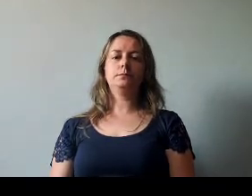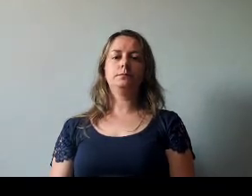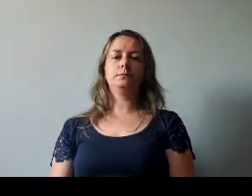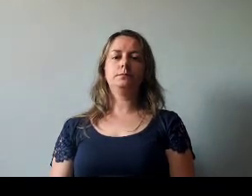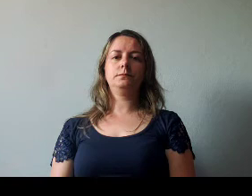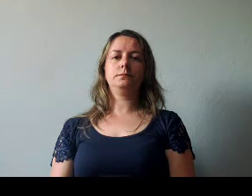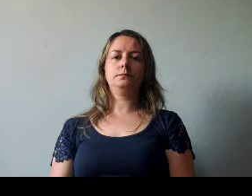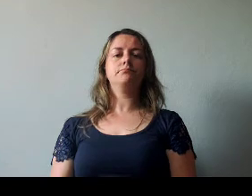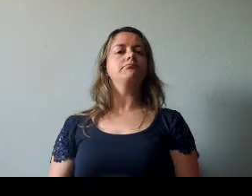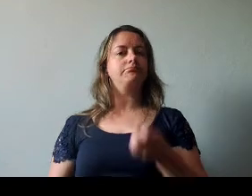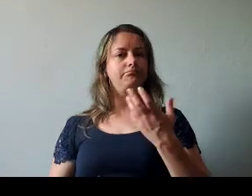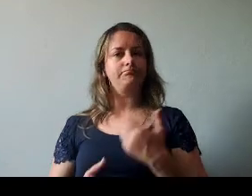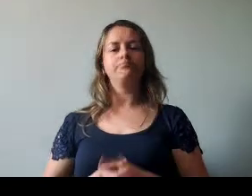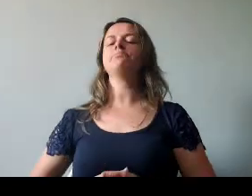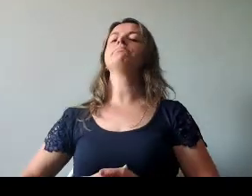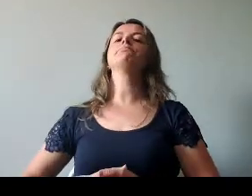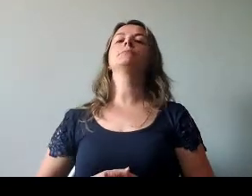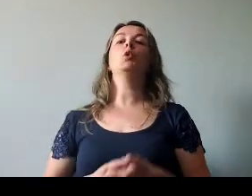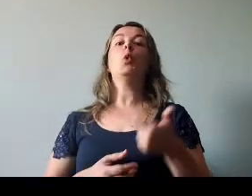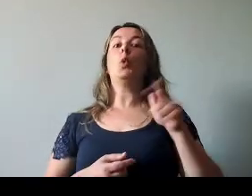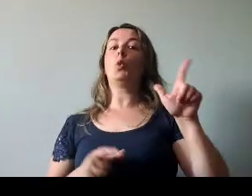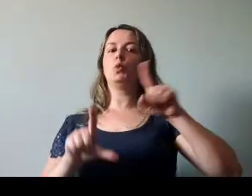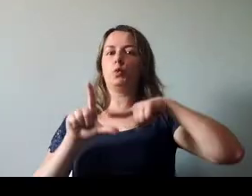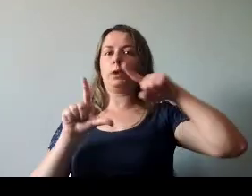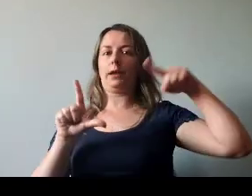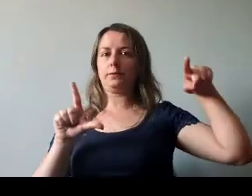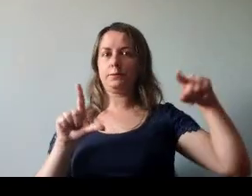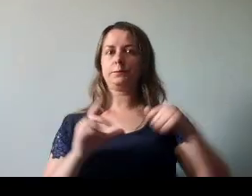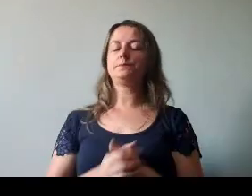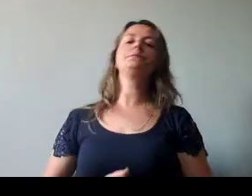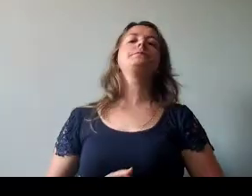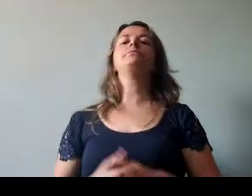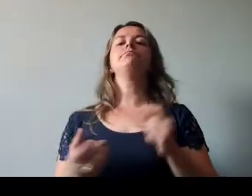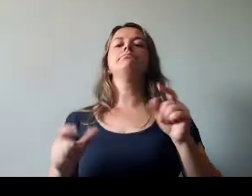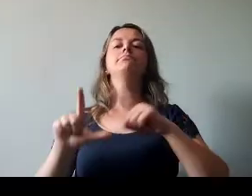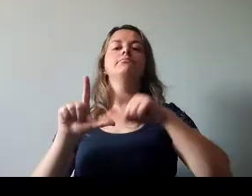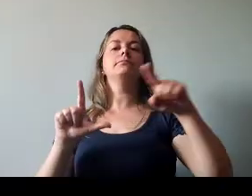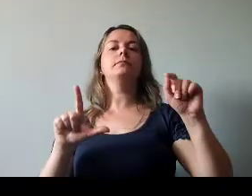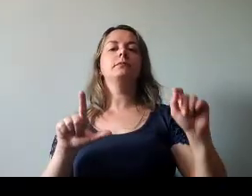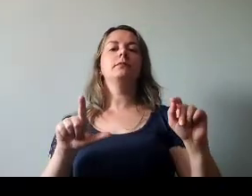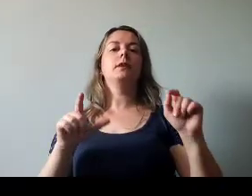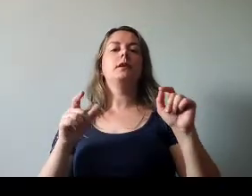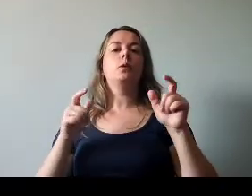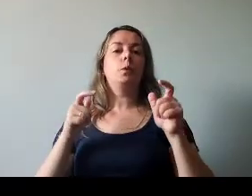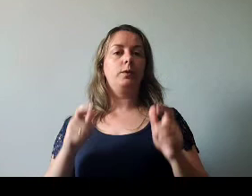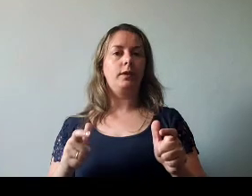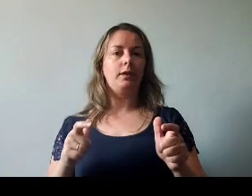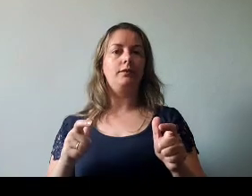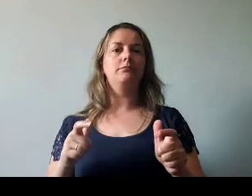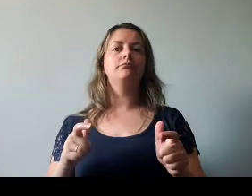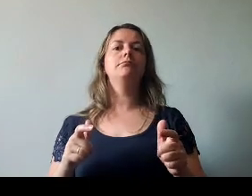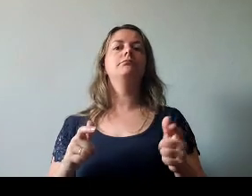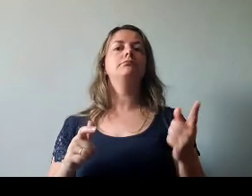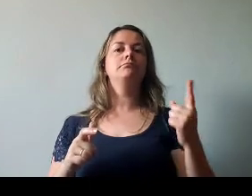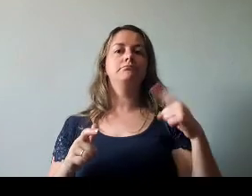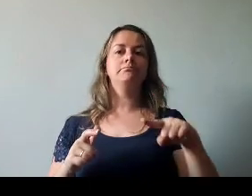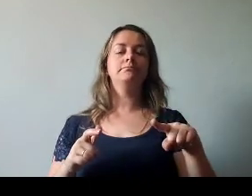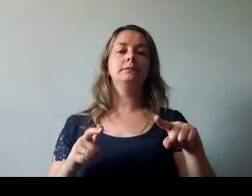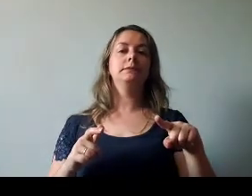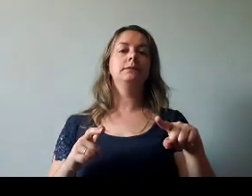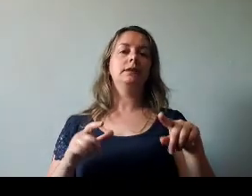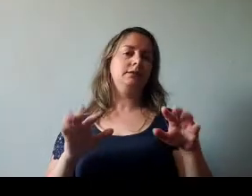Bom, tem um outro gráfico aí, que é o gráfico da posição versus tempo, né? Ou distância versus